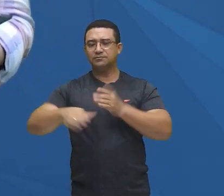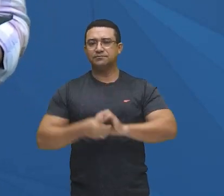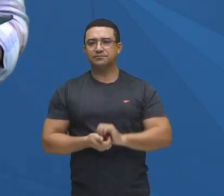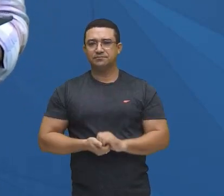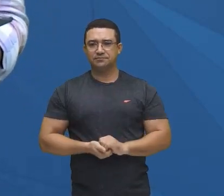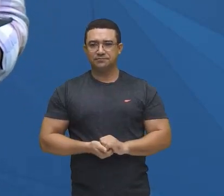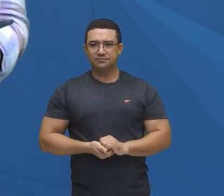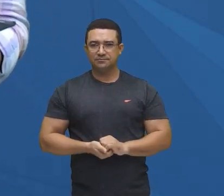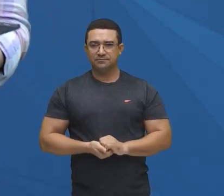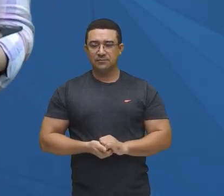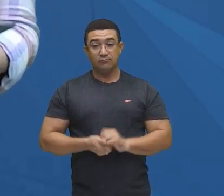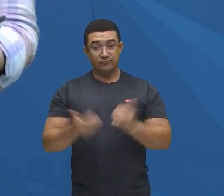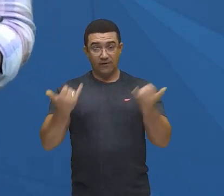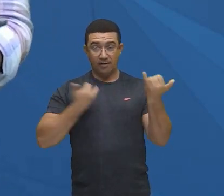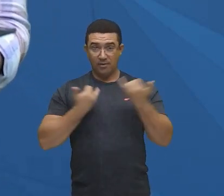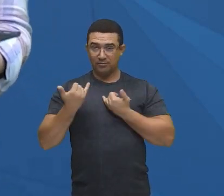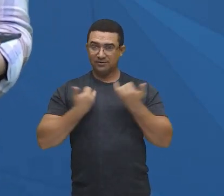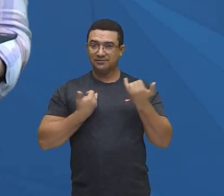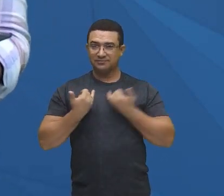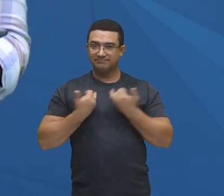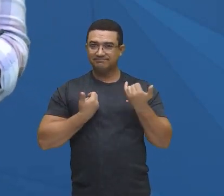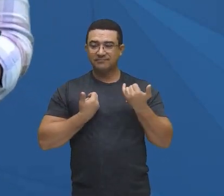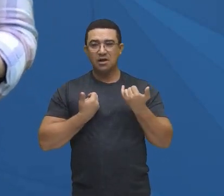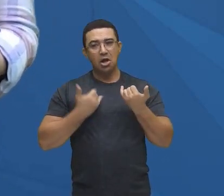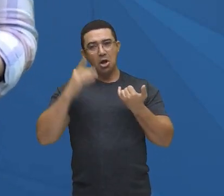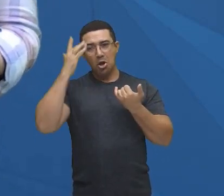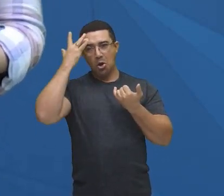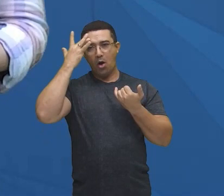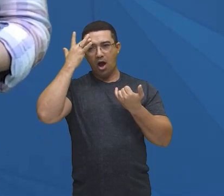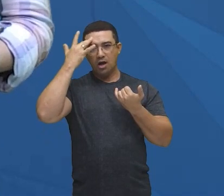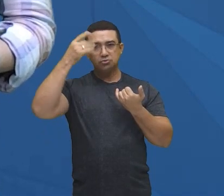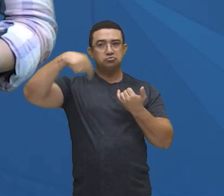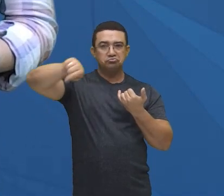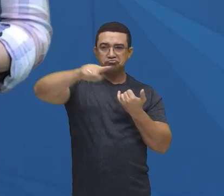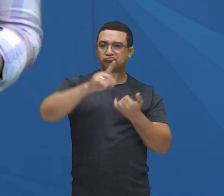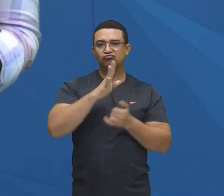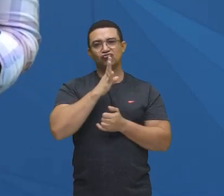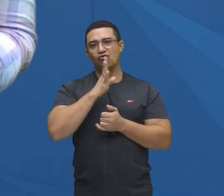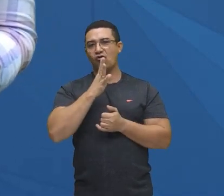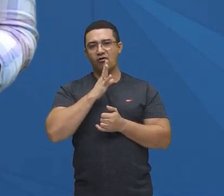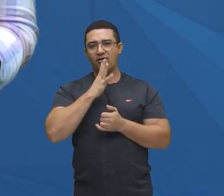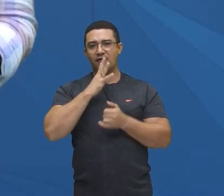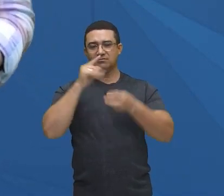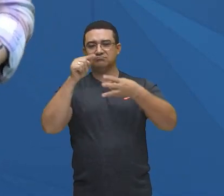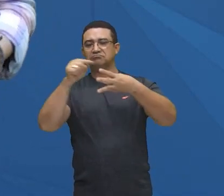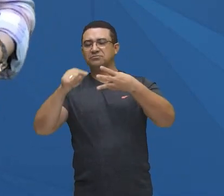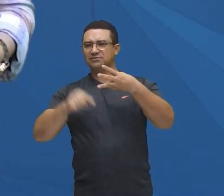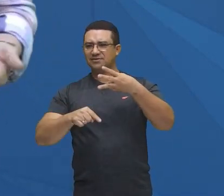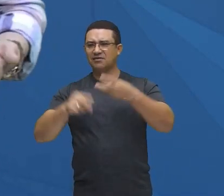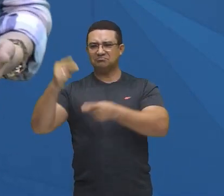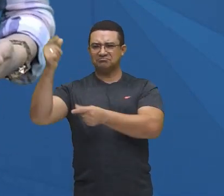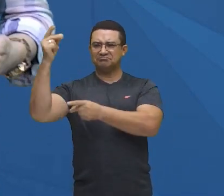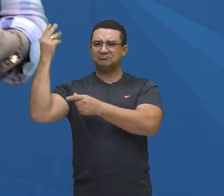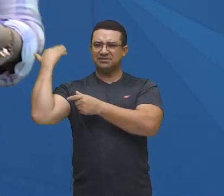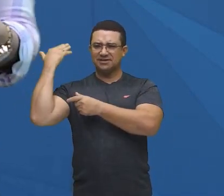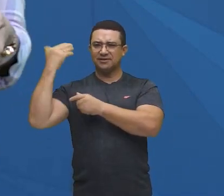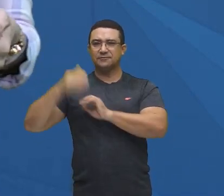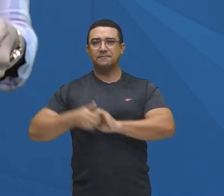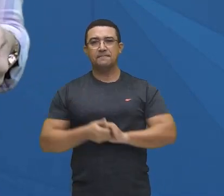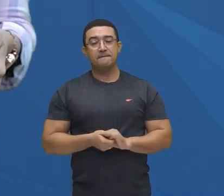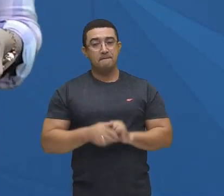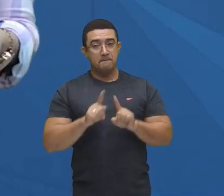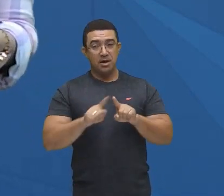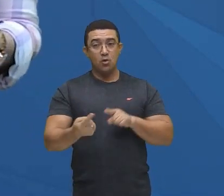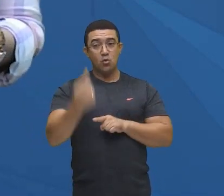2014? Conta pra mim, né? Acredito que muitos de vocês não conheçam essas três redes, mas uma delas deixou